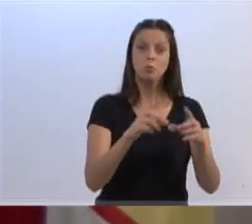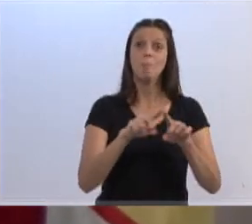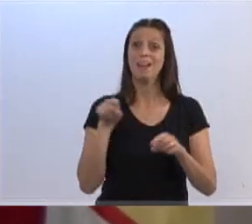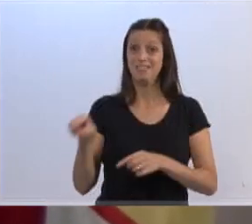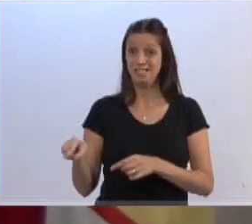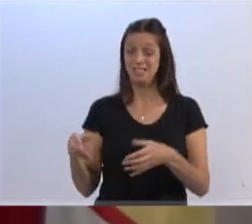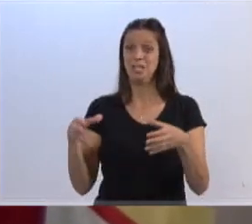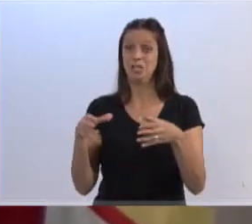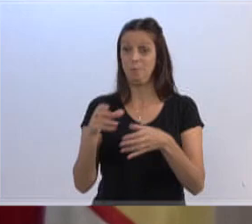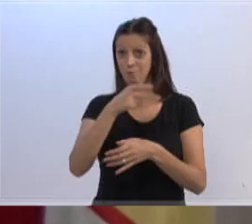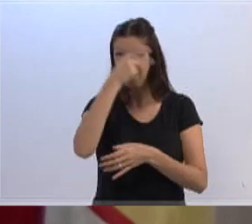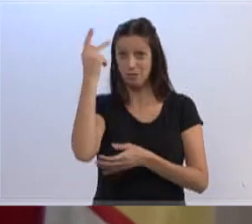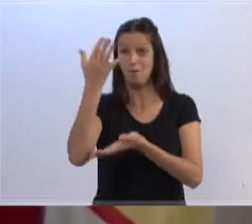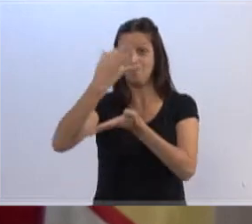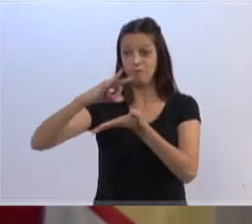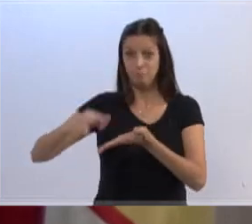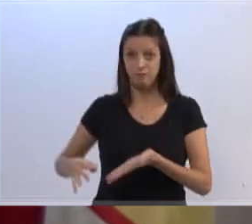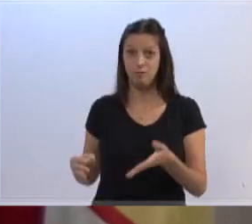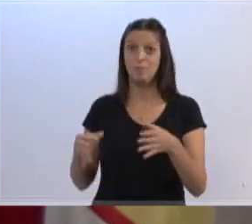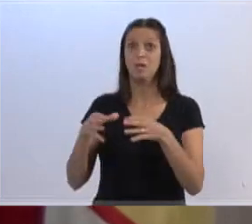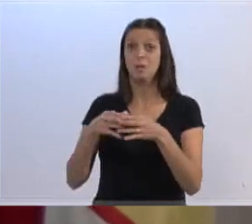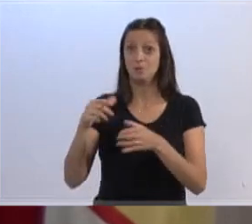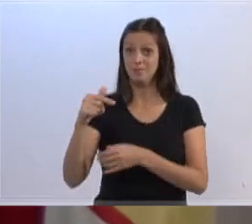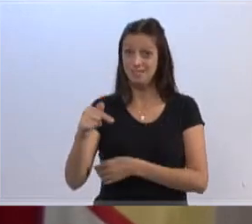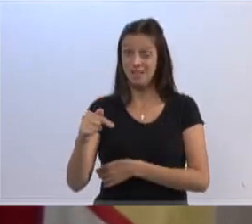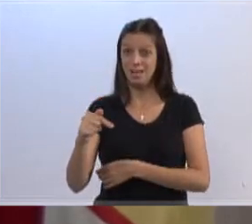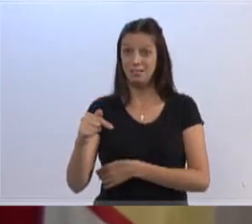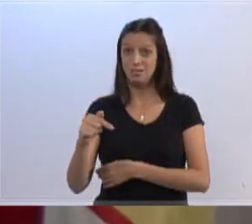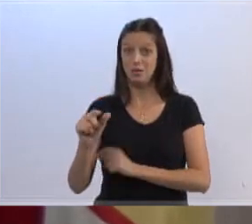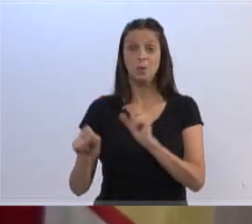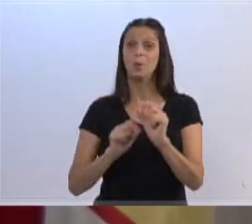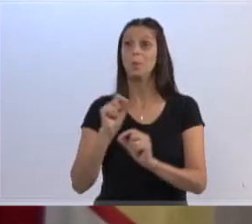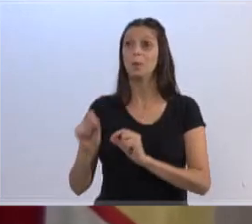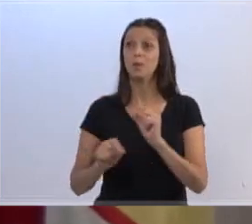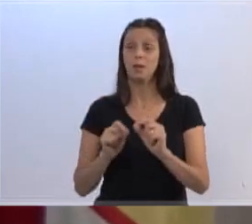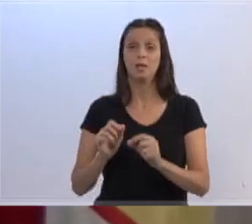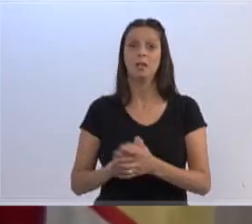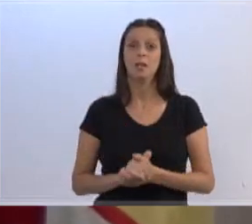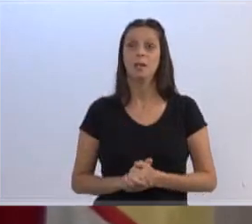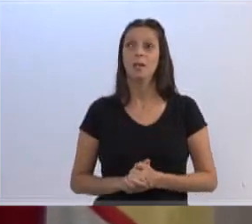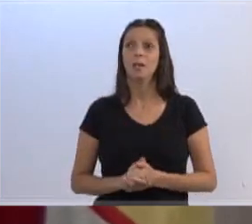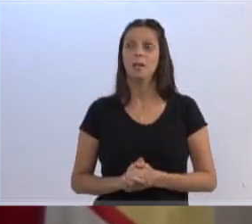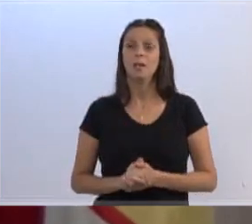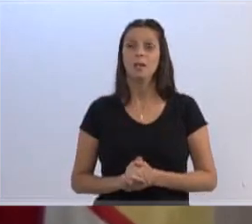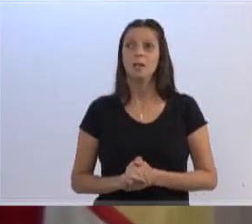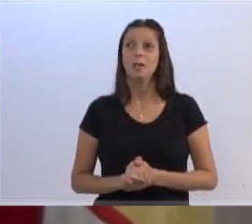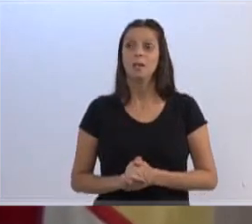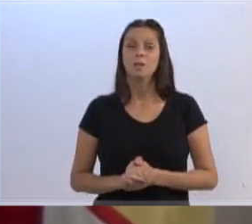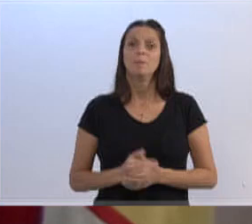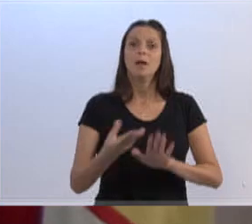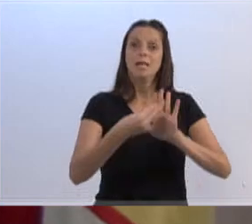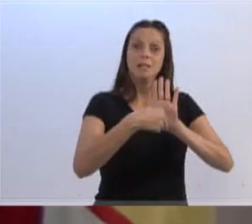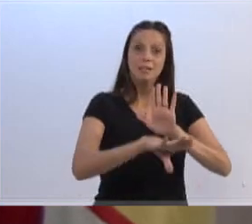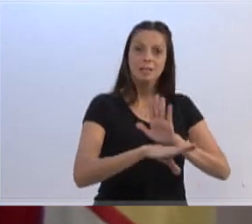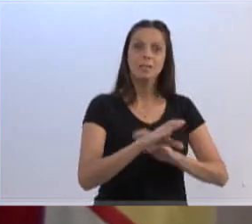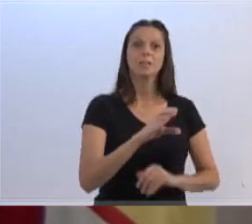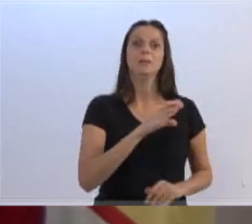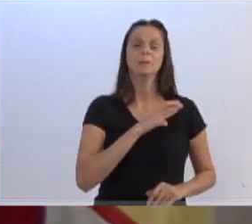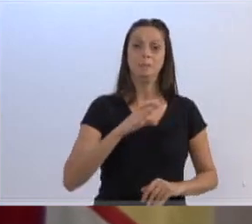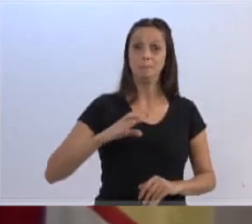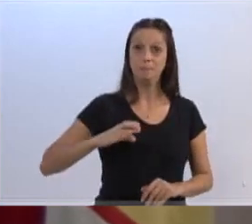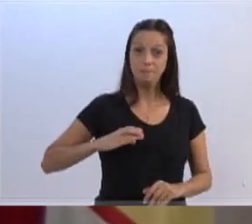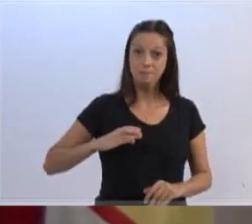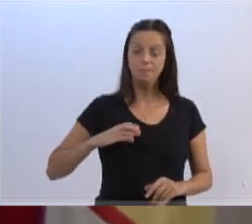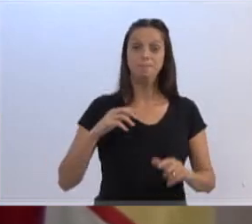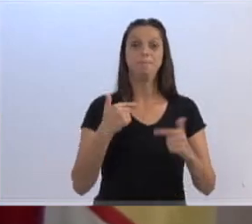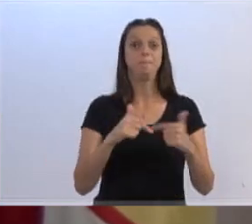conjunto de assinaturas do G7 servem. Este seria, na verdade, a verdadeira questão coletiva. Para indicação em cargos na administração pública,